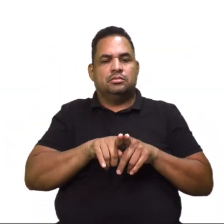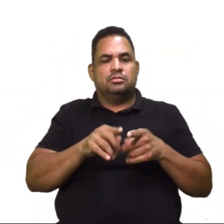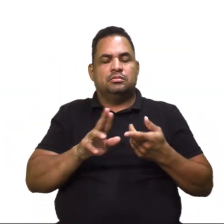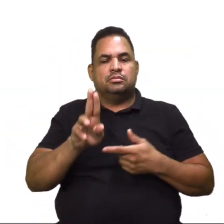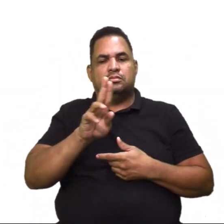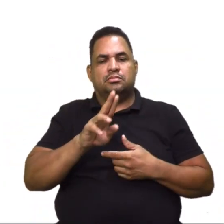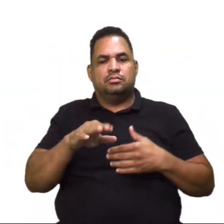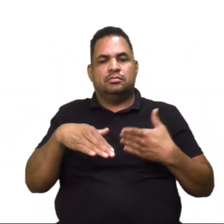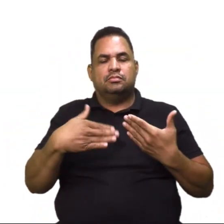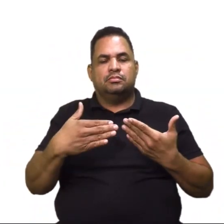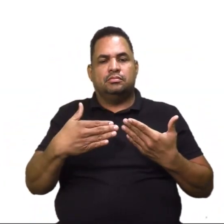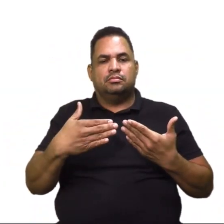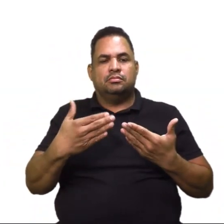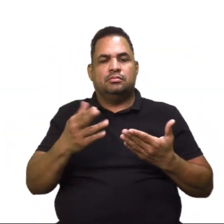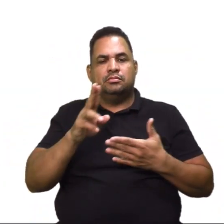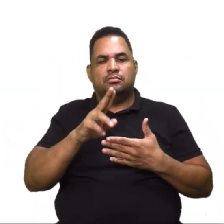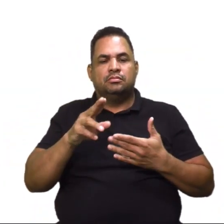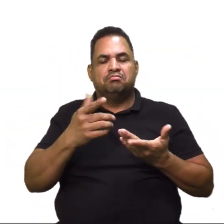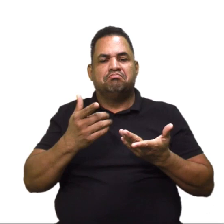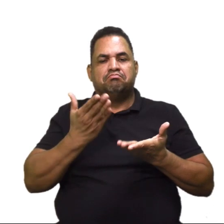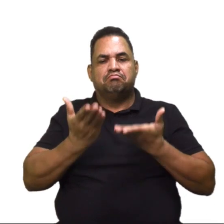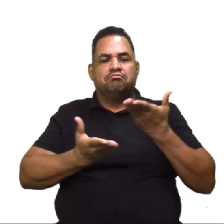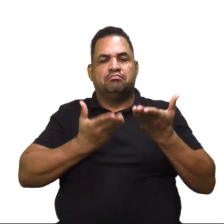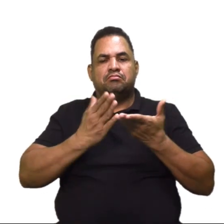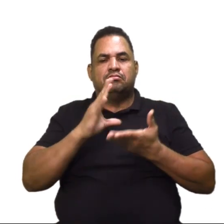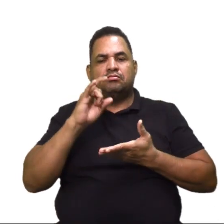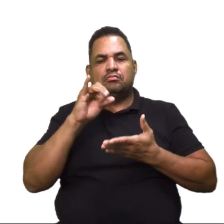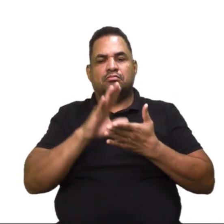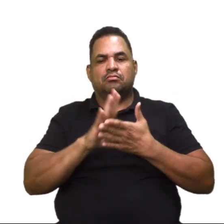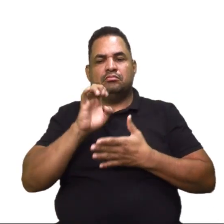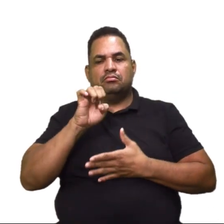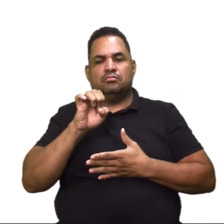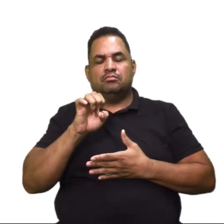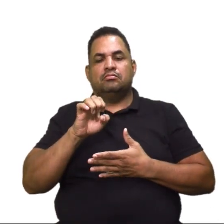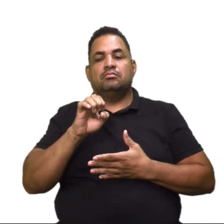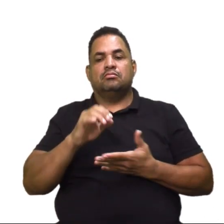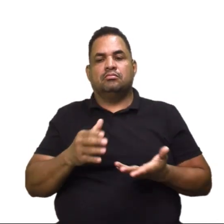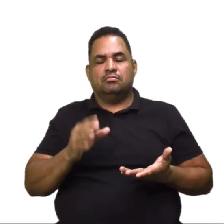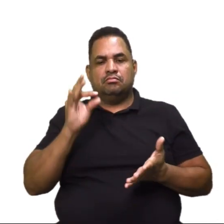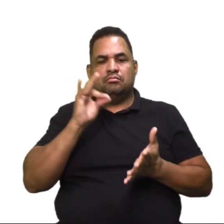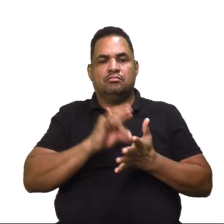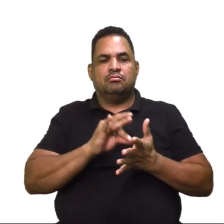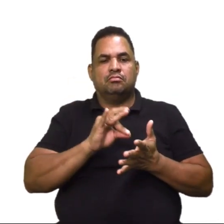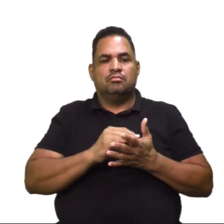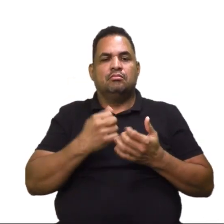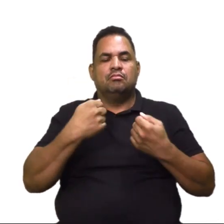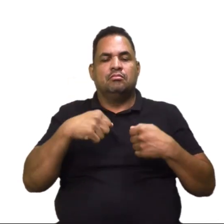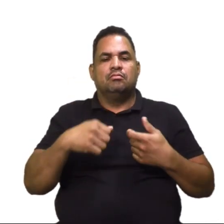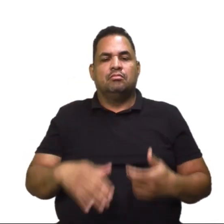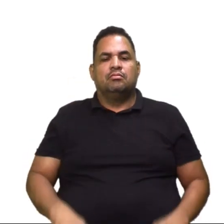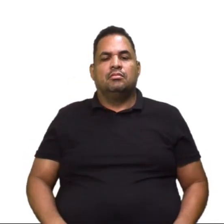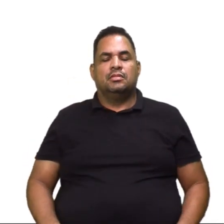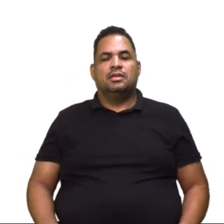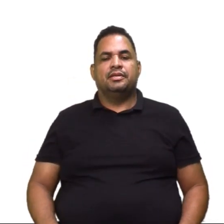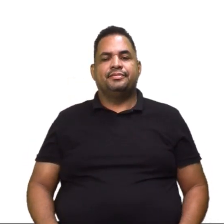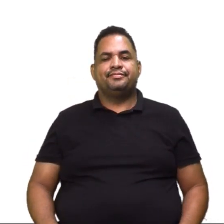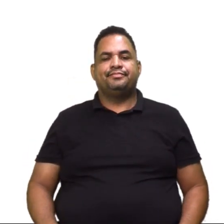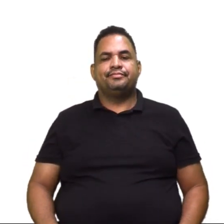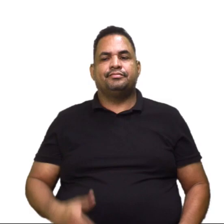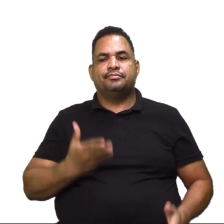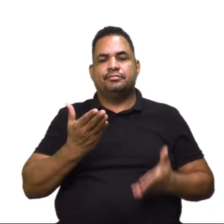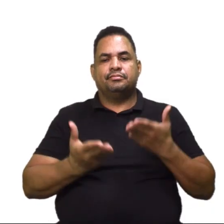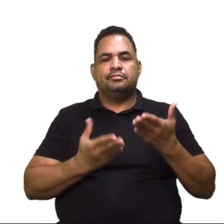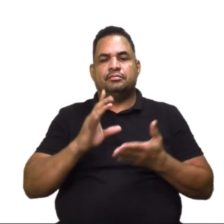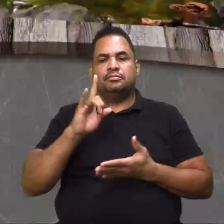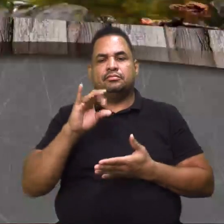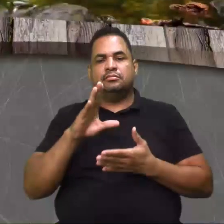eficazes e utilizadas no tratamento de acne. Sim, é verdadeiro, né? Elas também podem ser utilizadas como tratamento de acne